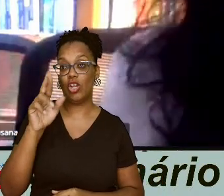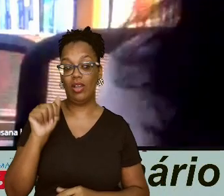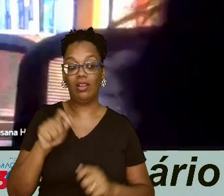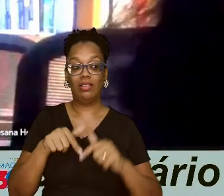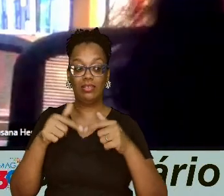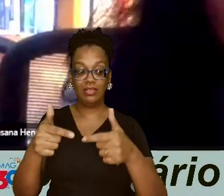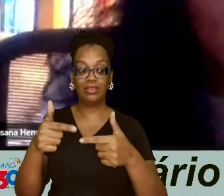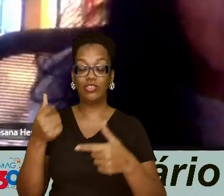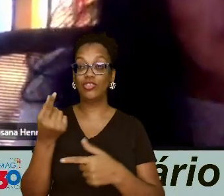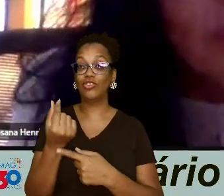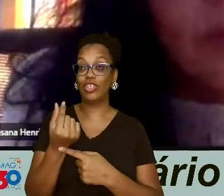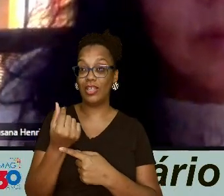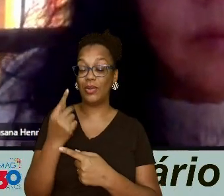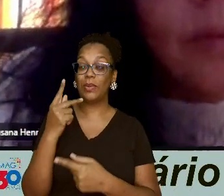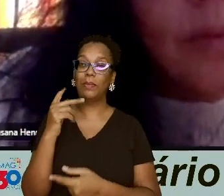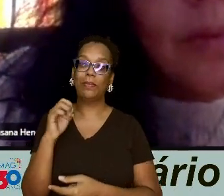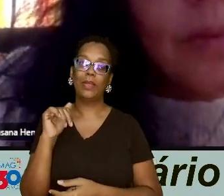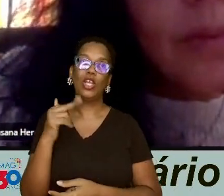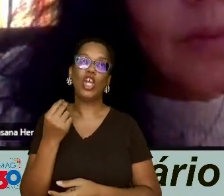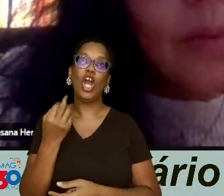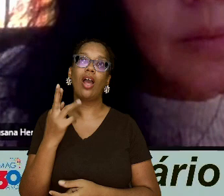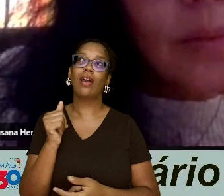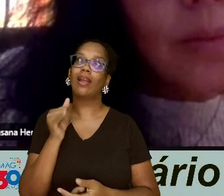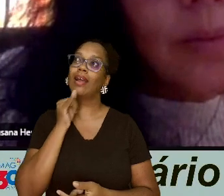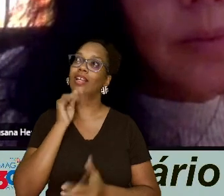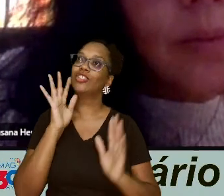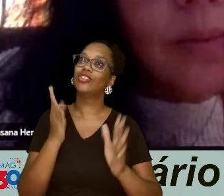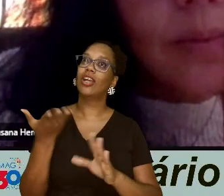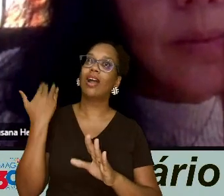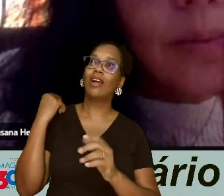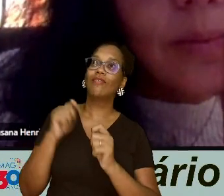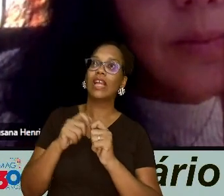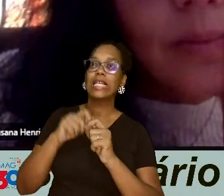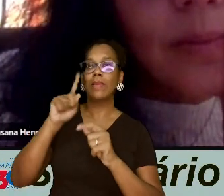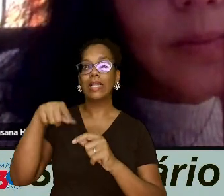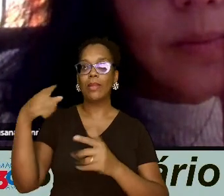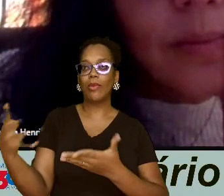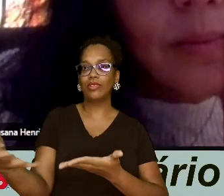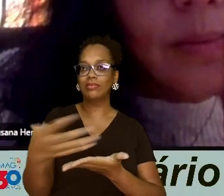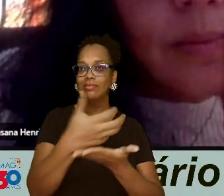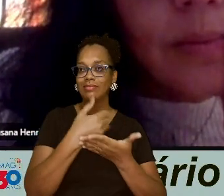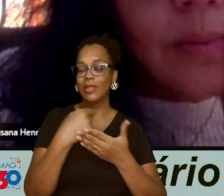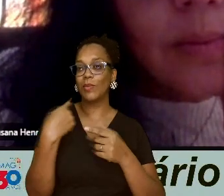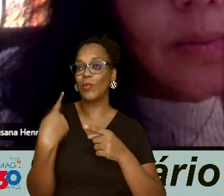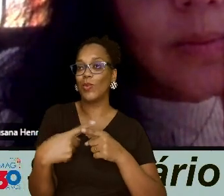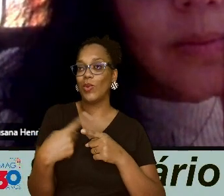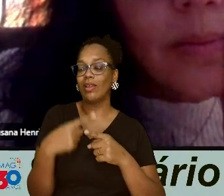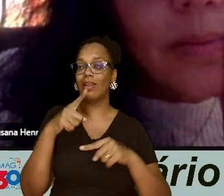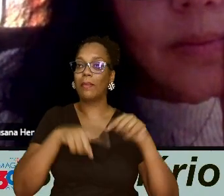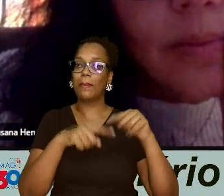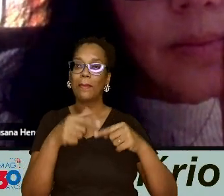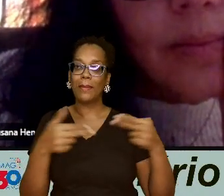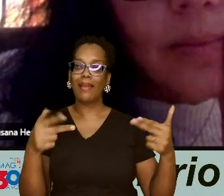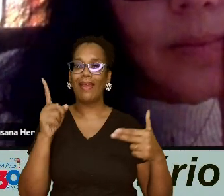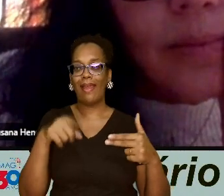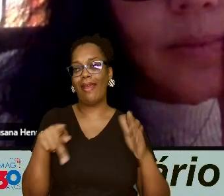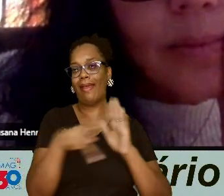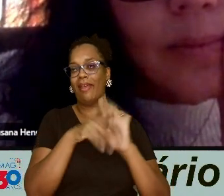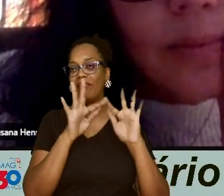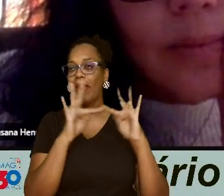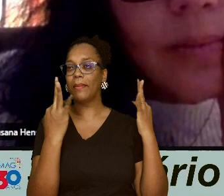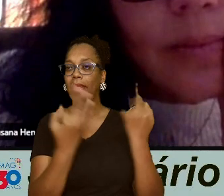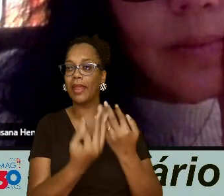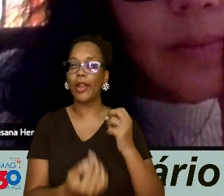seja, penhoras, embora tenha sido feita, mas depois levantadas porque aquele bem, por exemplo, era bem de família,